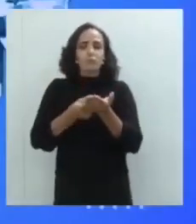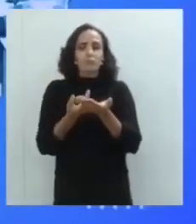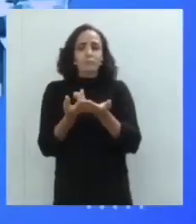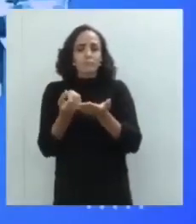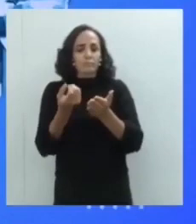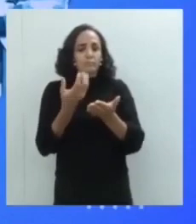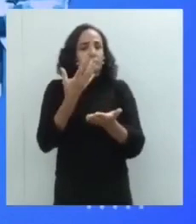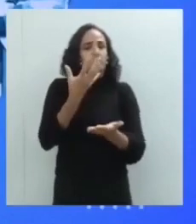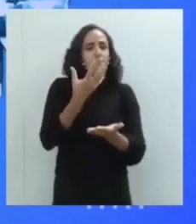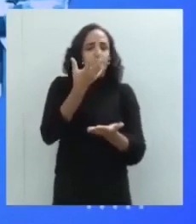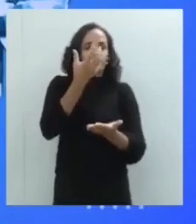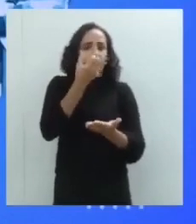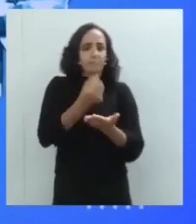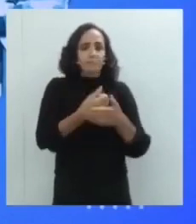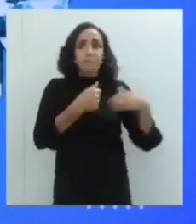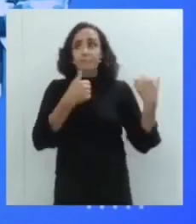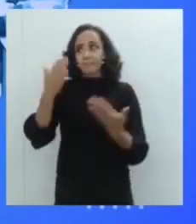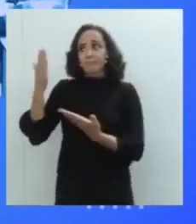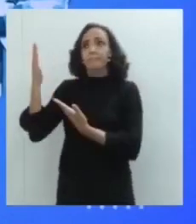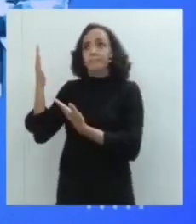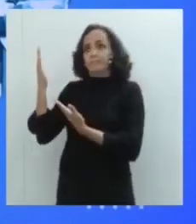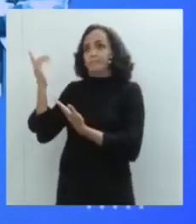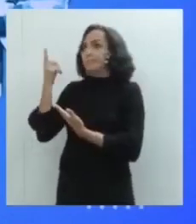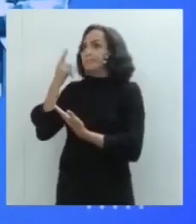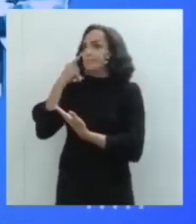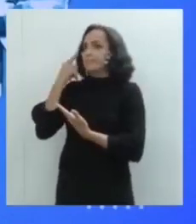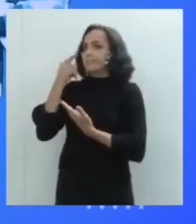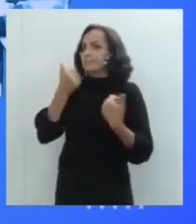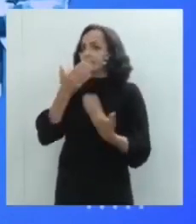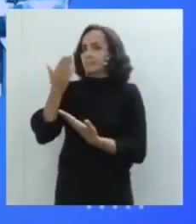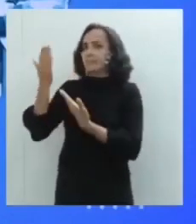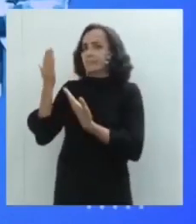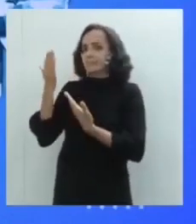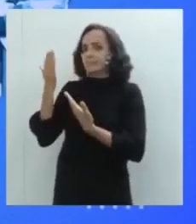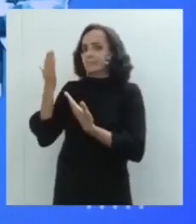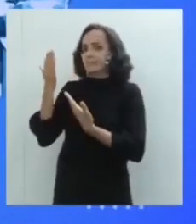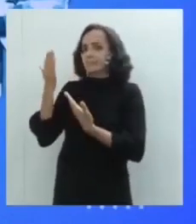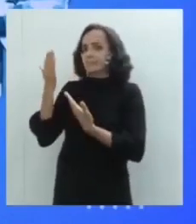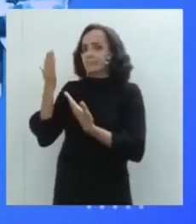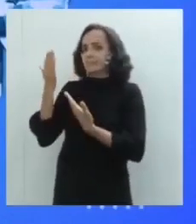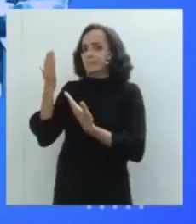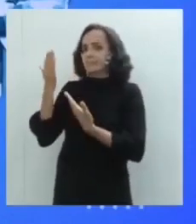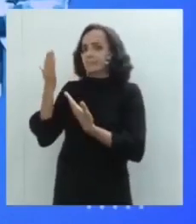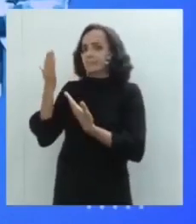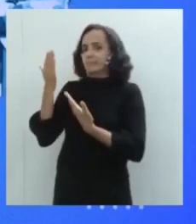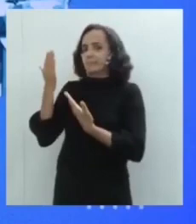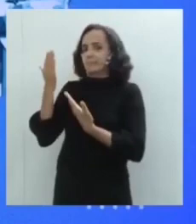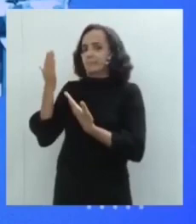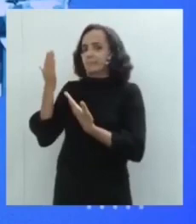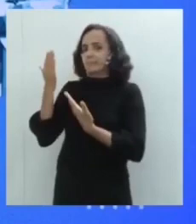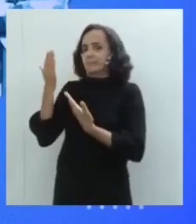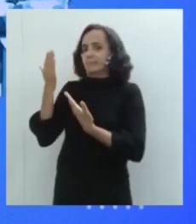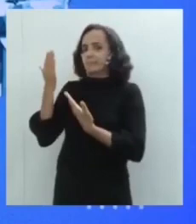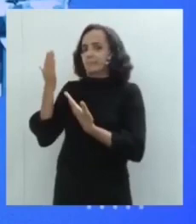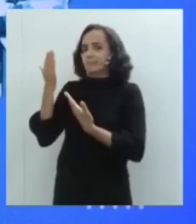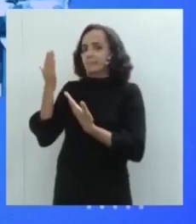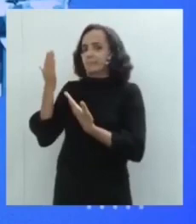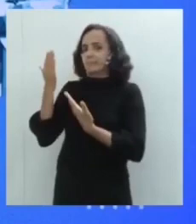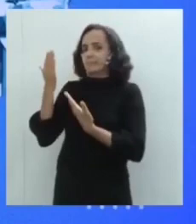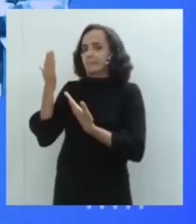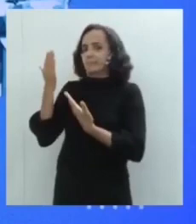consulta, alteração e exclusão de um registro em um banco de dados. No canto inferior esquerdo está